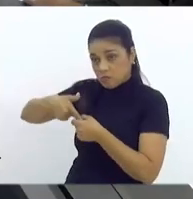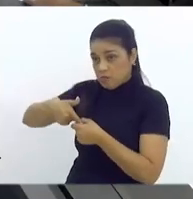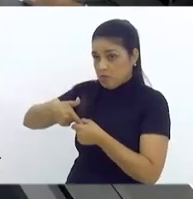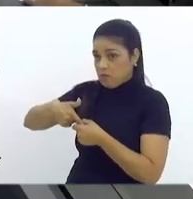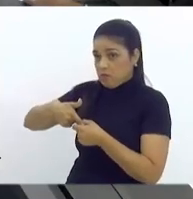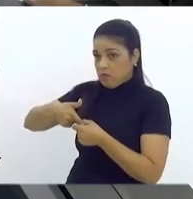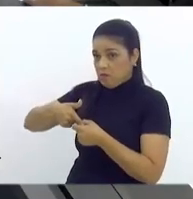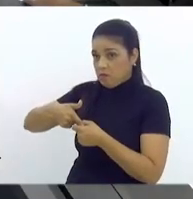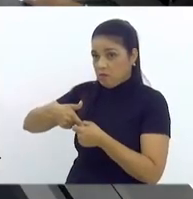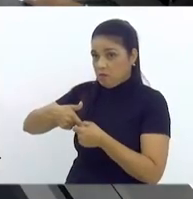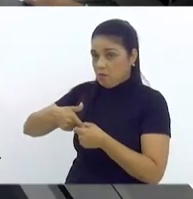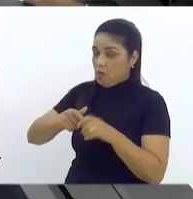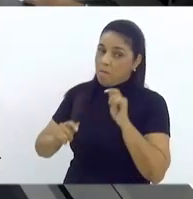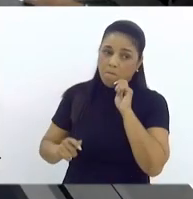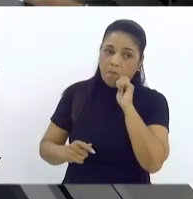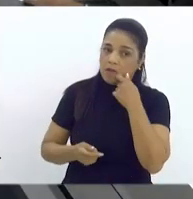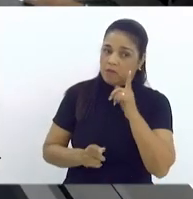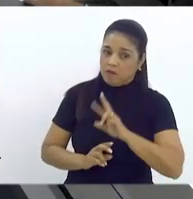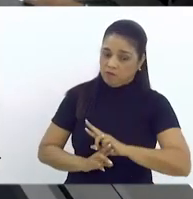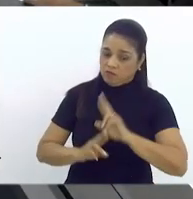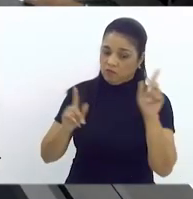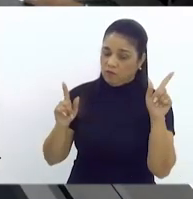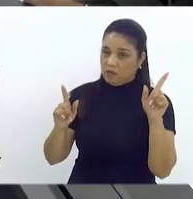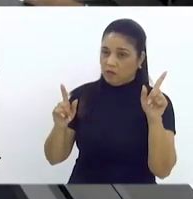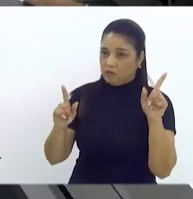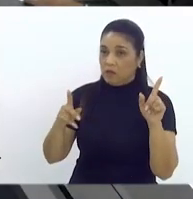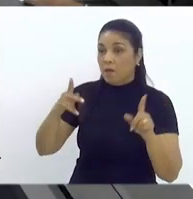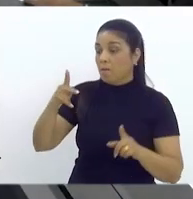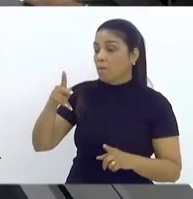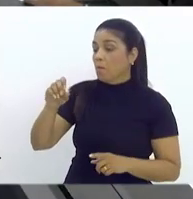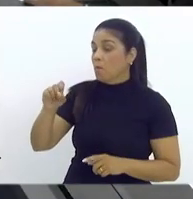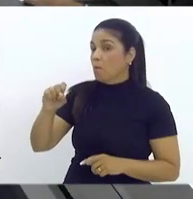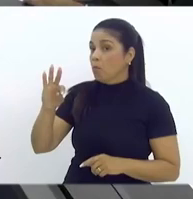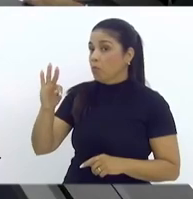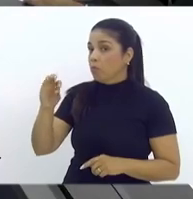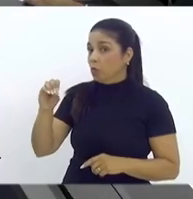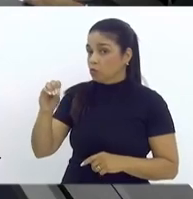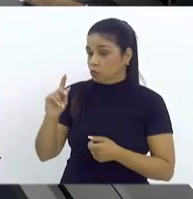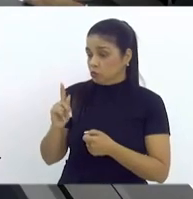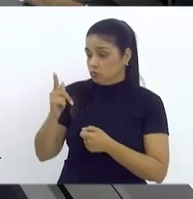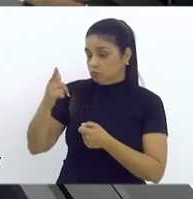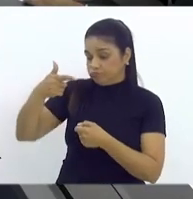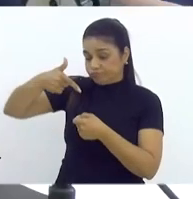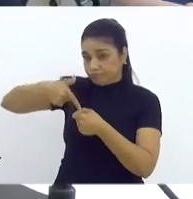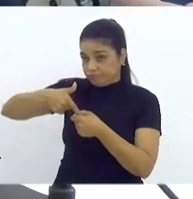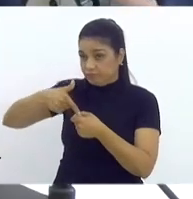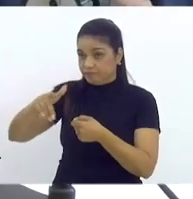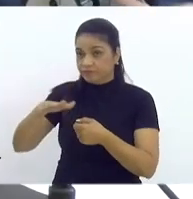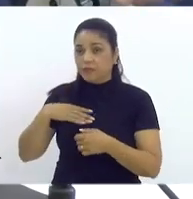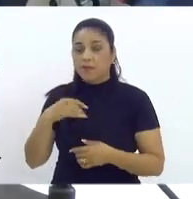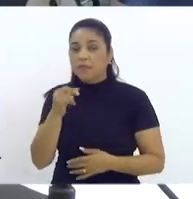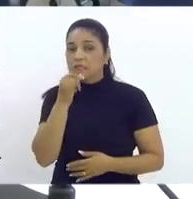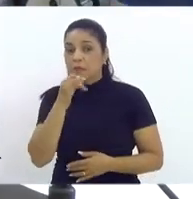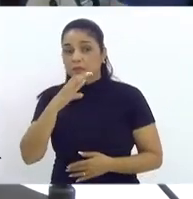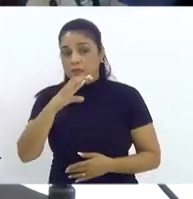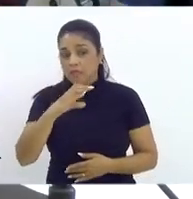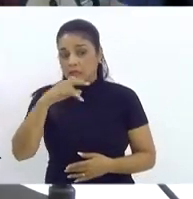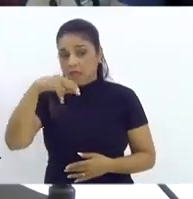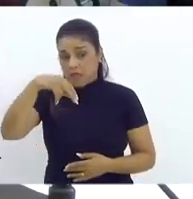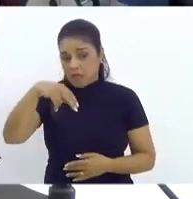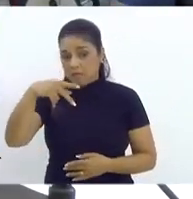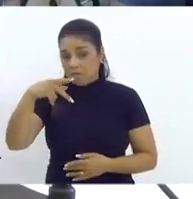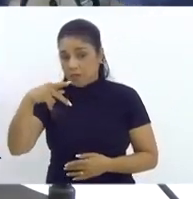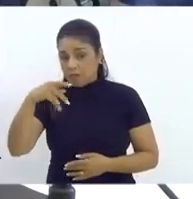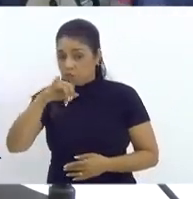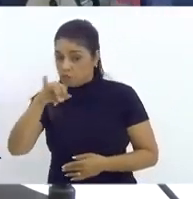aflige, talvez mais polêmica nessa CPI, é posto de gasolina. Ter aquele CNPJ, aquela concessão